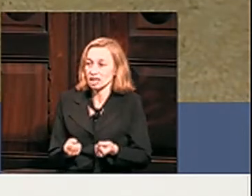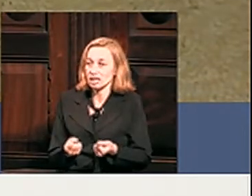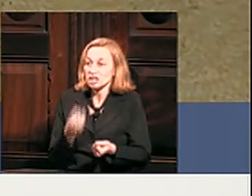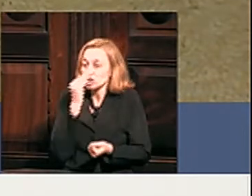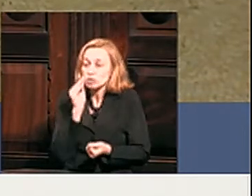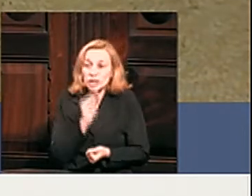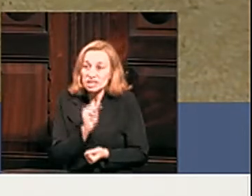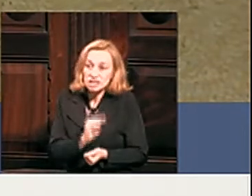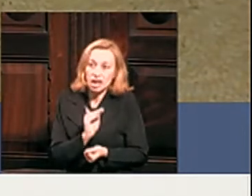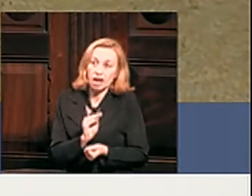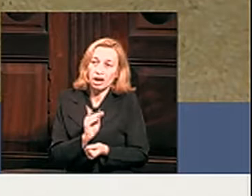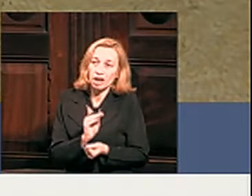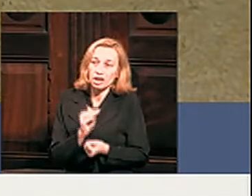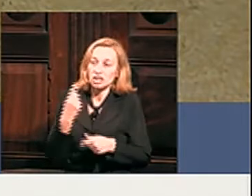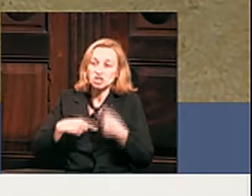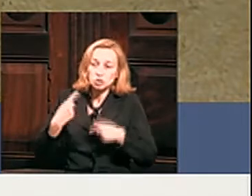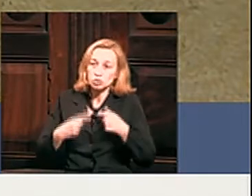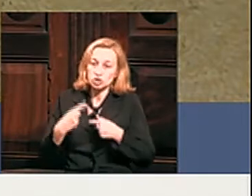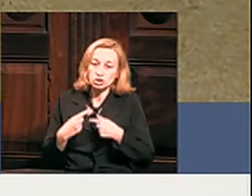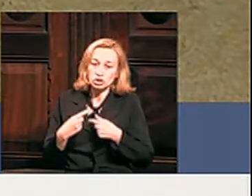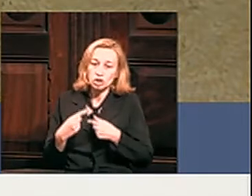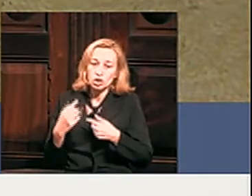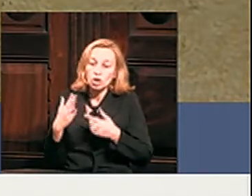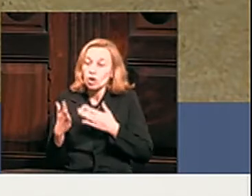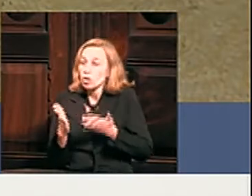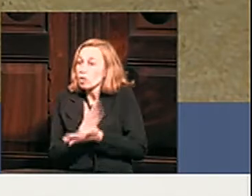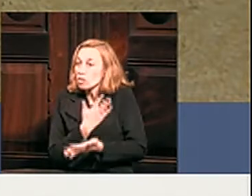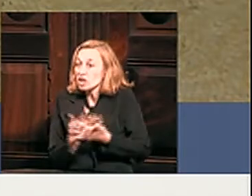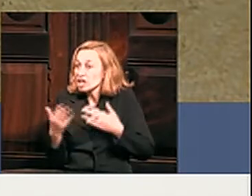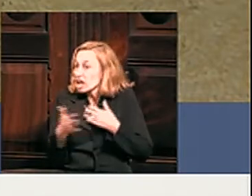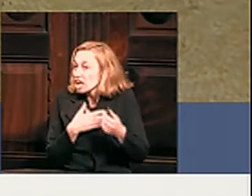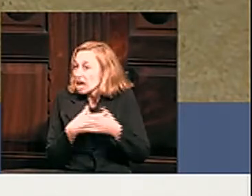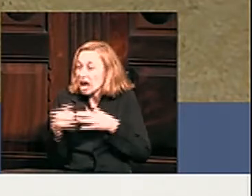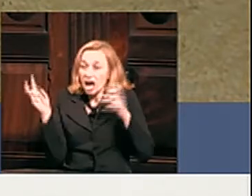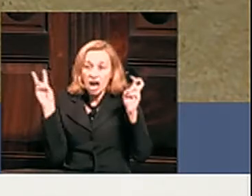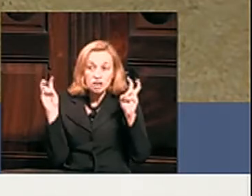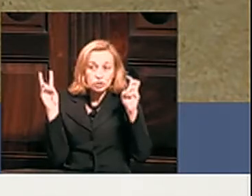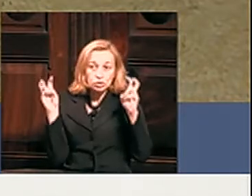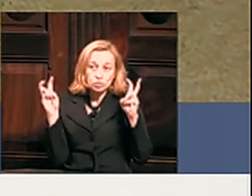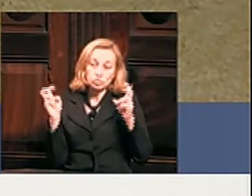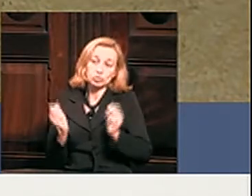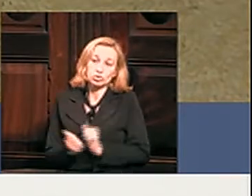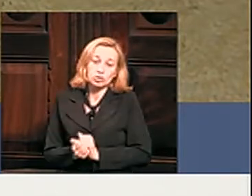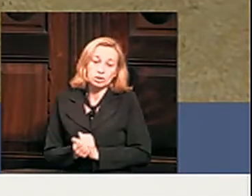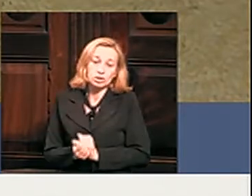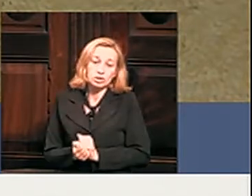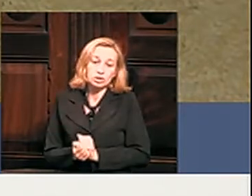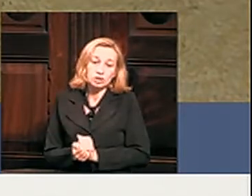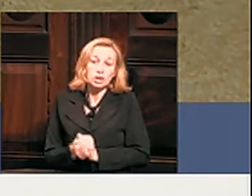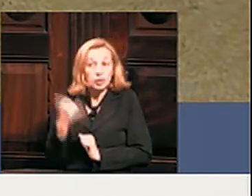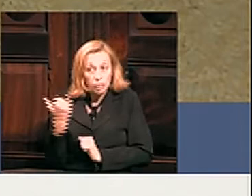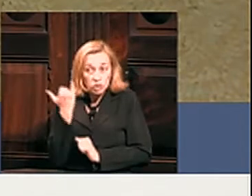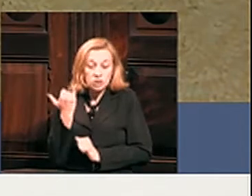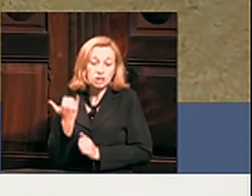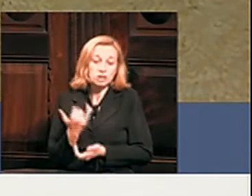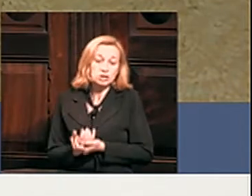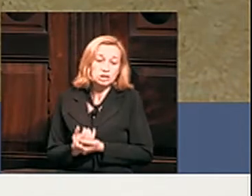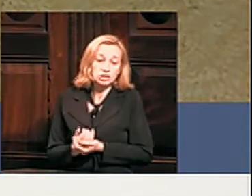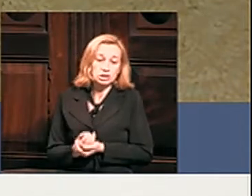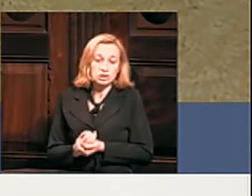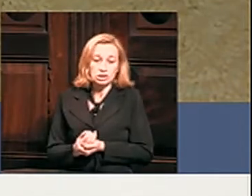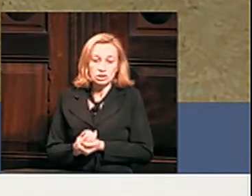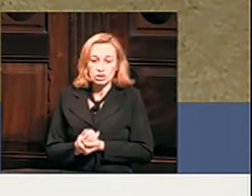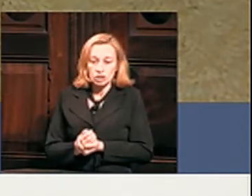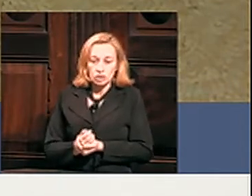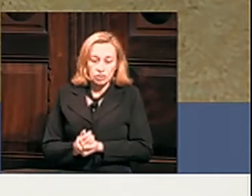negar a discutir qualquer assunto que seja afeto ao parlamento. O trabalho dele ele já fez, aliás, fez mal, veio